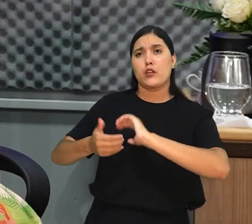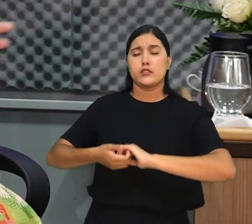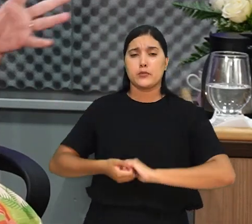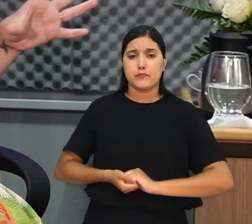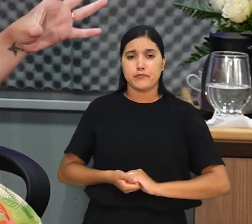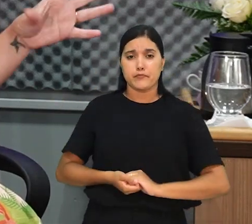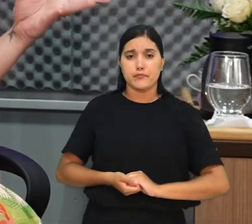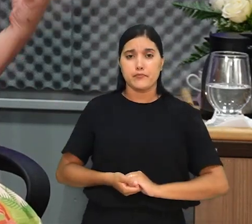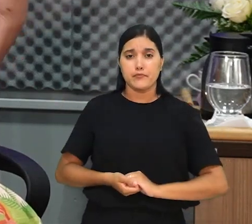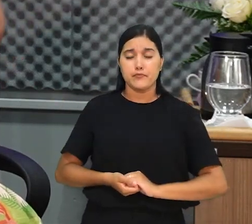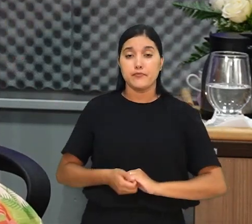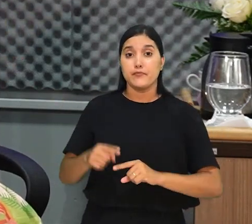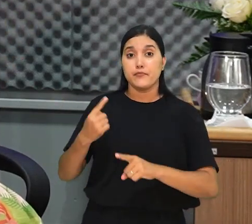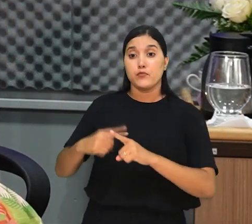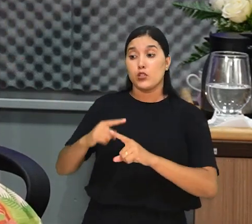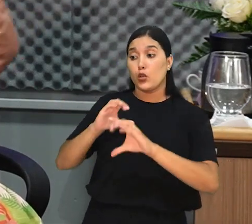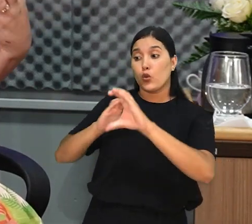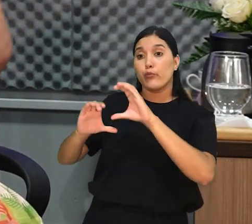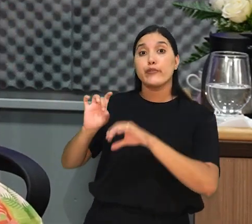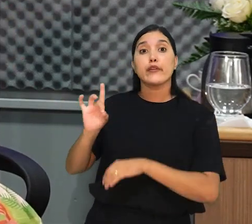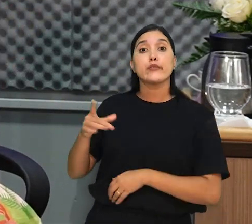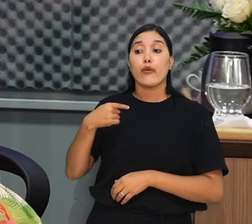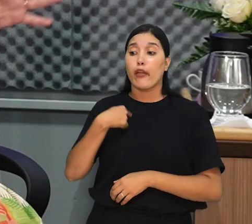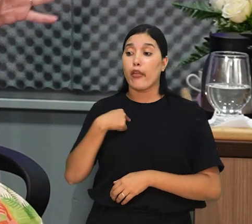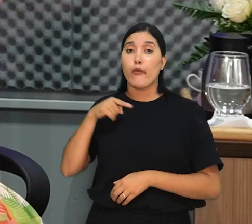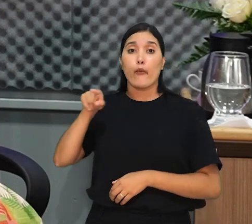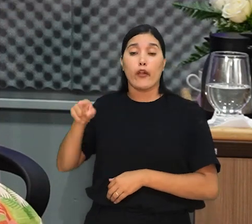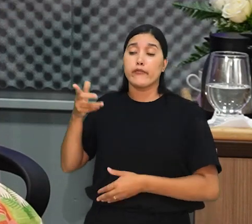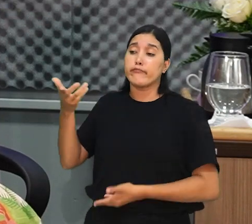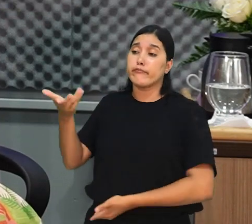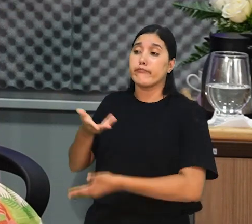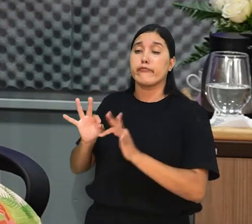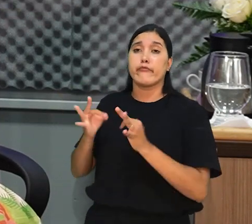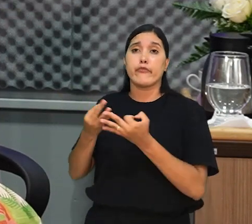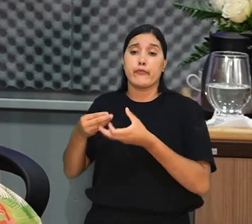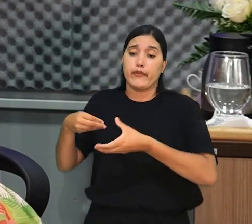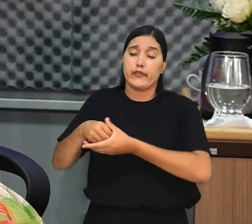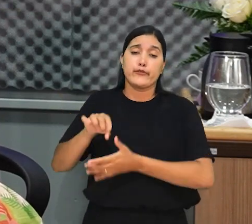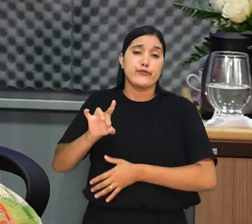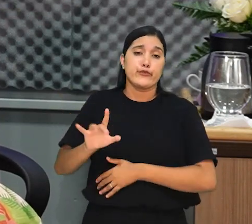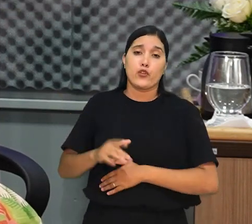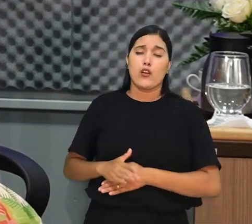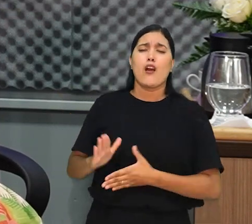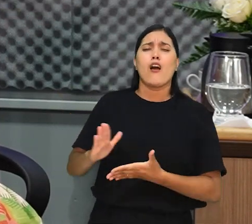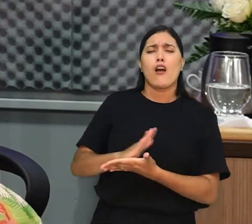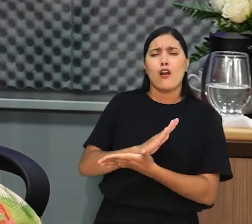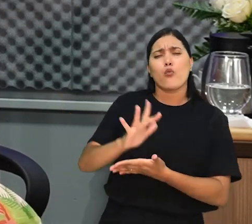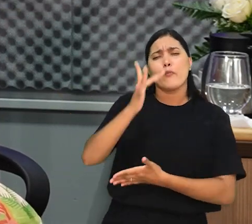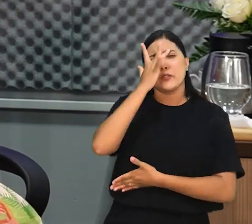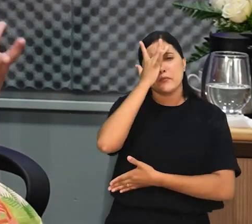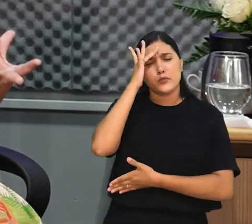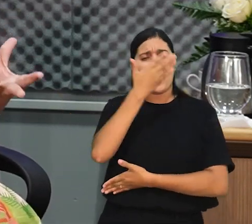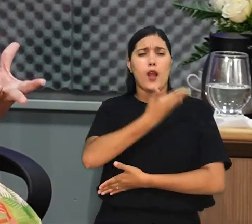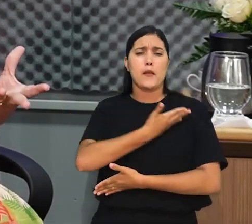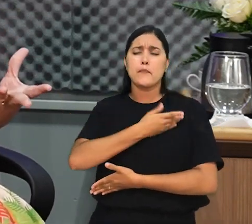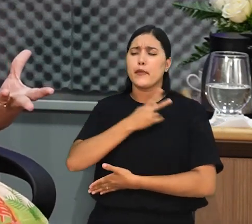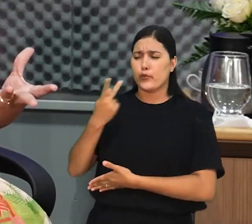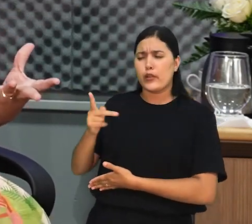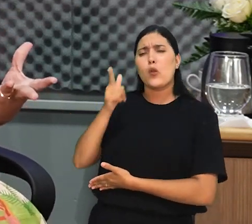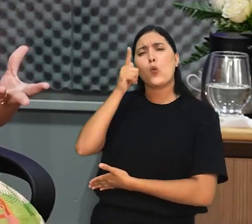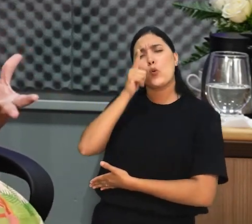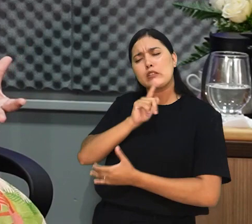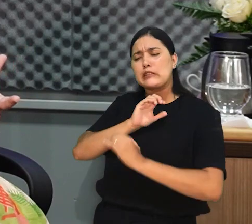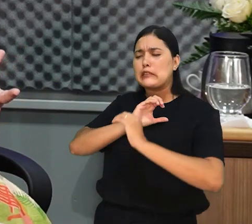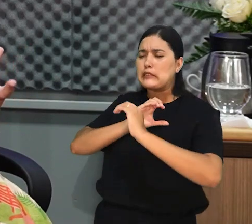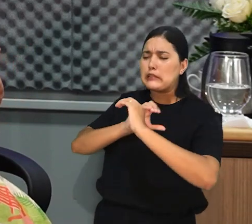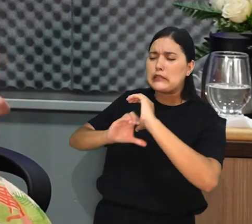comunicação, que é uma comunicação muito fechada, é só entre eu e ele e a família dele. Algumas pessoas, né, alguns amigos dele conseguem